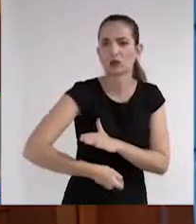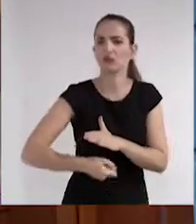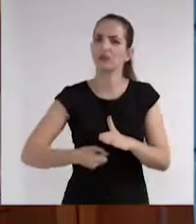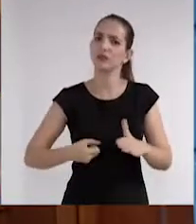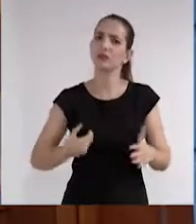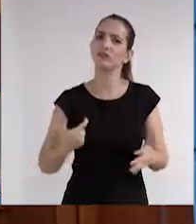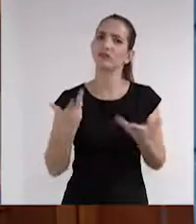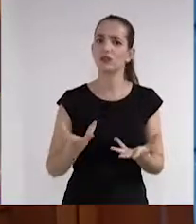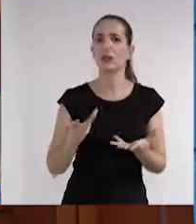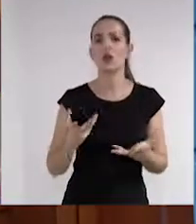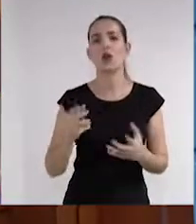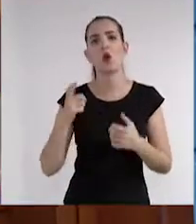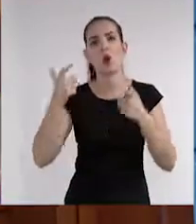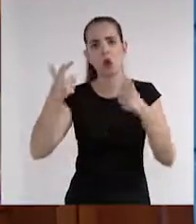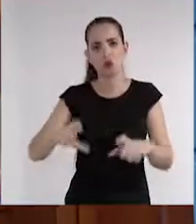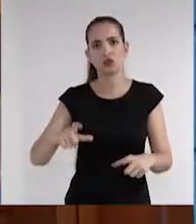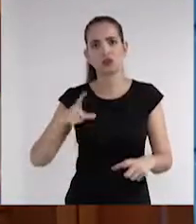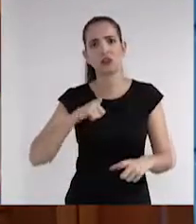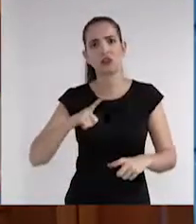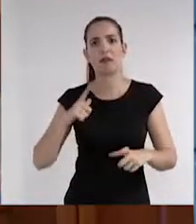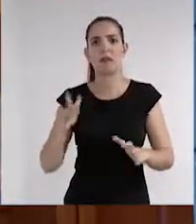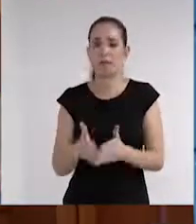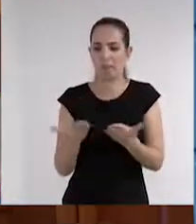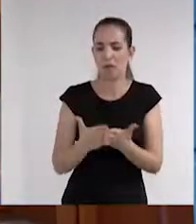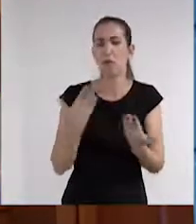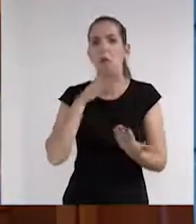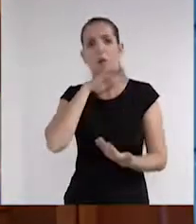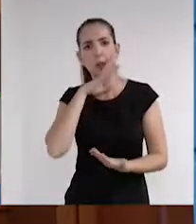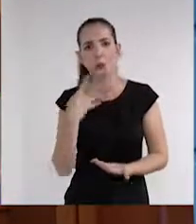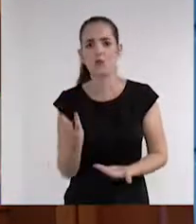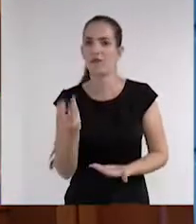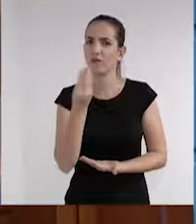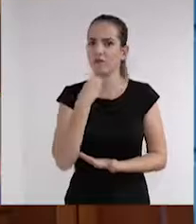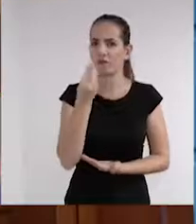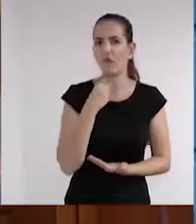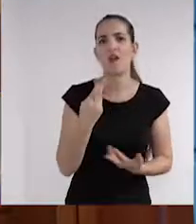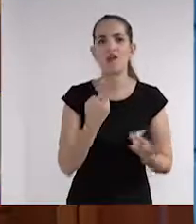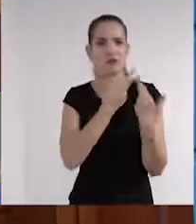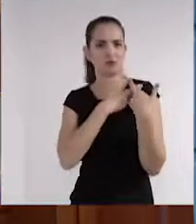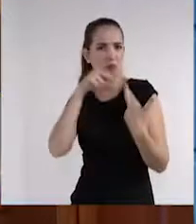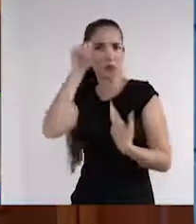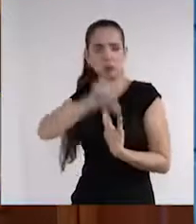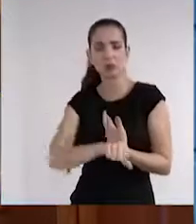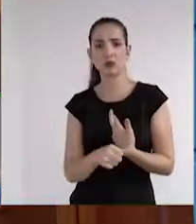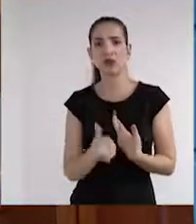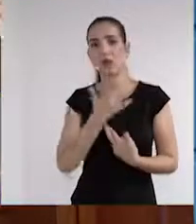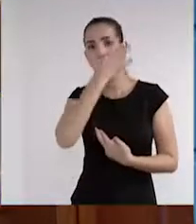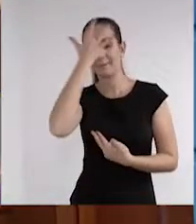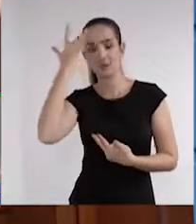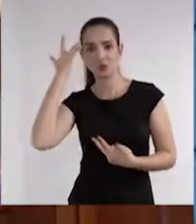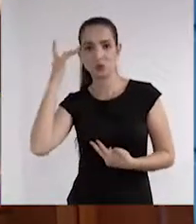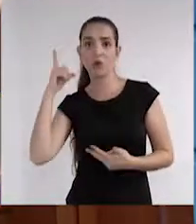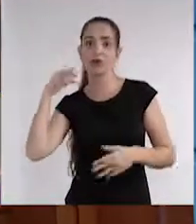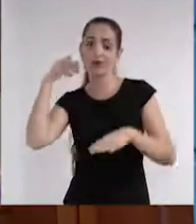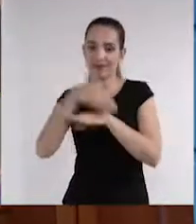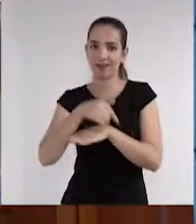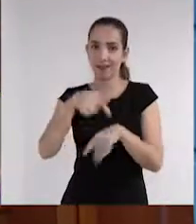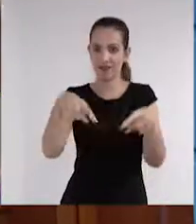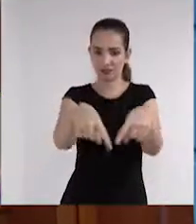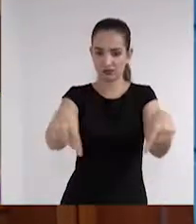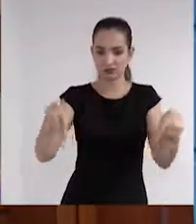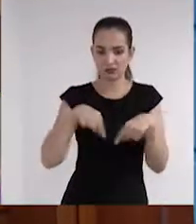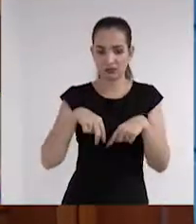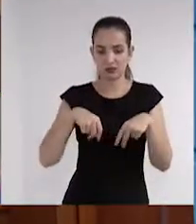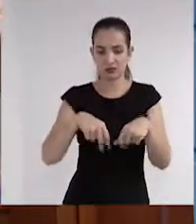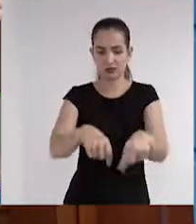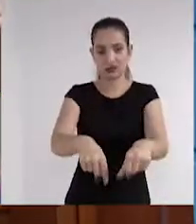faz aonde de fato não existe uma precariedade, uma carência, uma deficiência, uma irresponsabilidade de quem está na terra. Espera